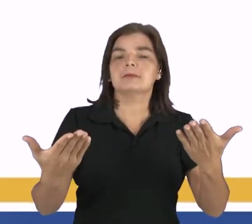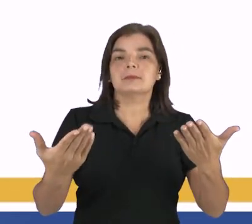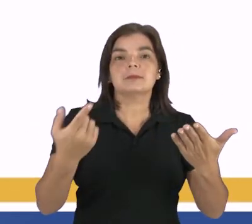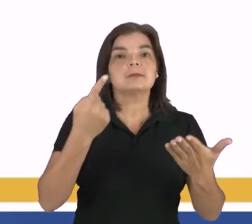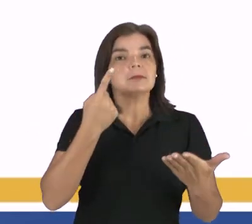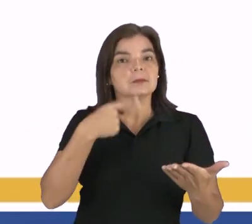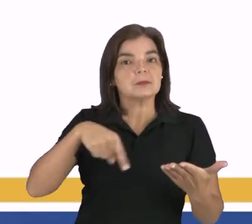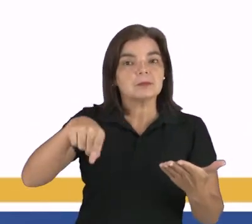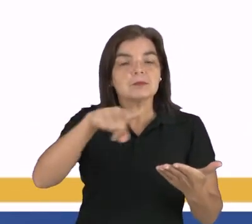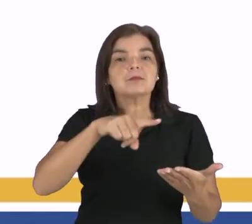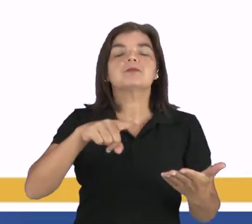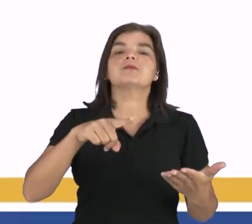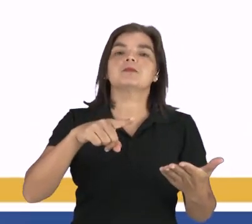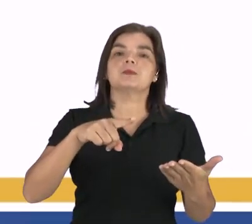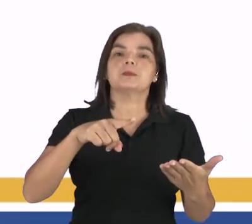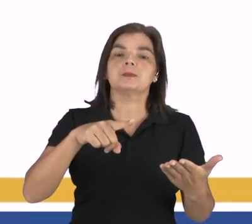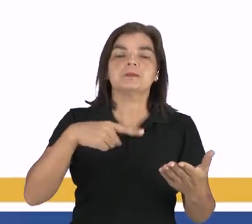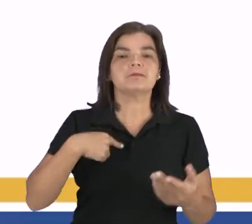se coloca